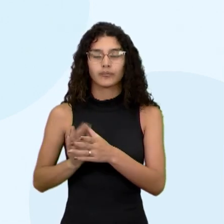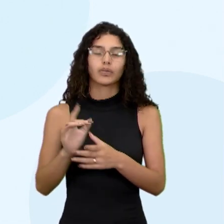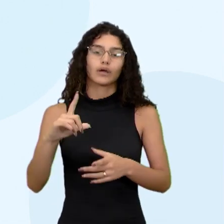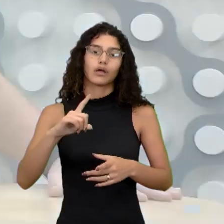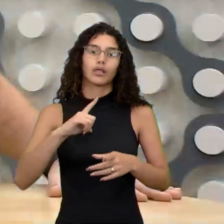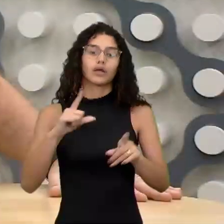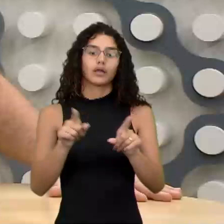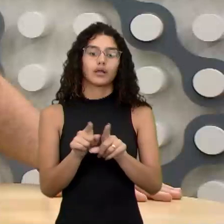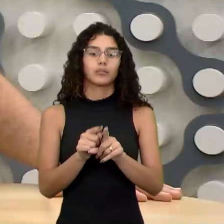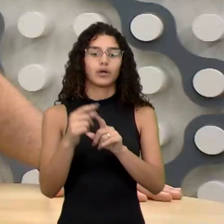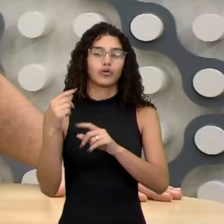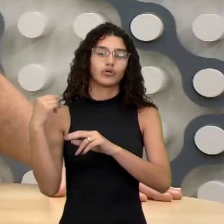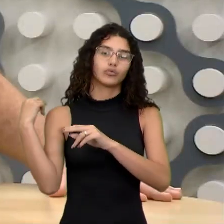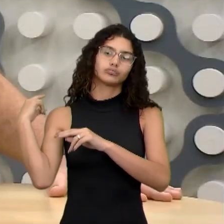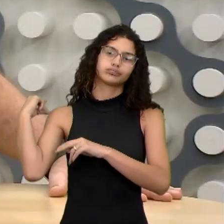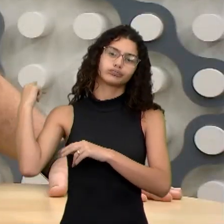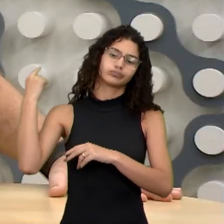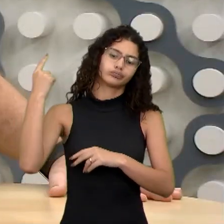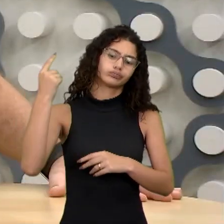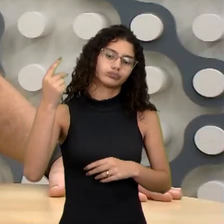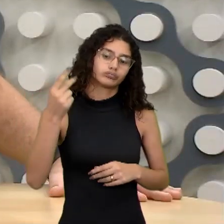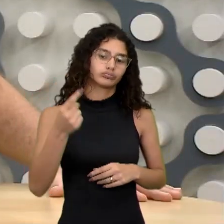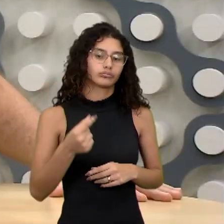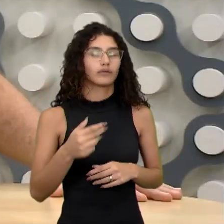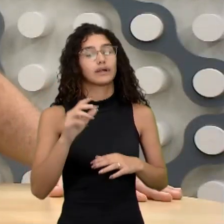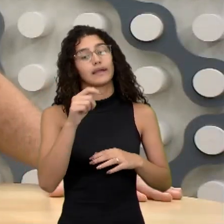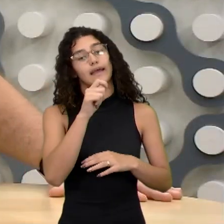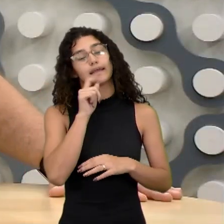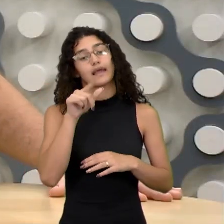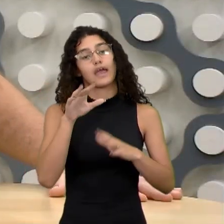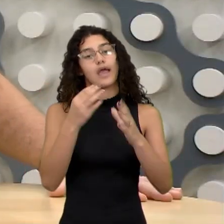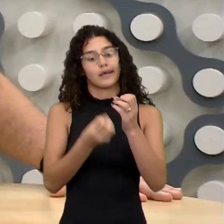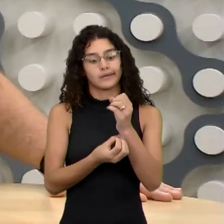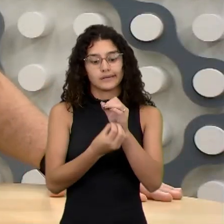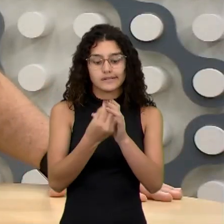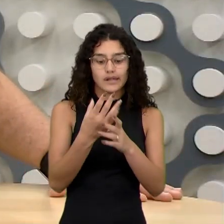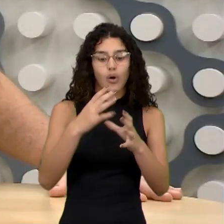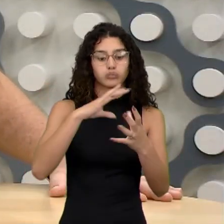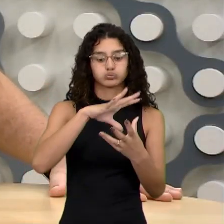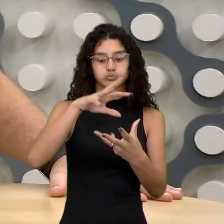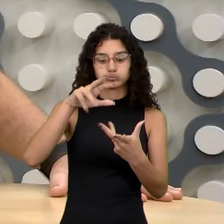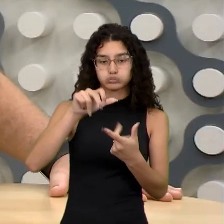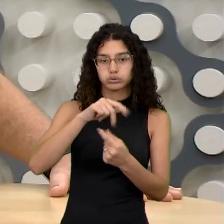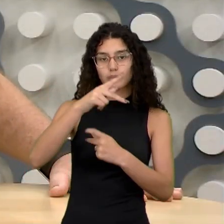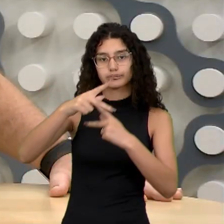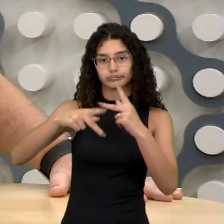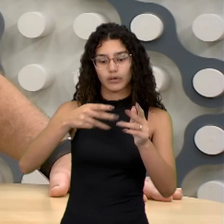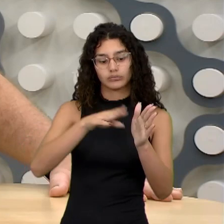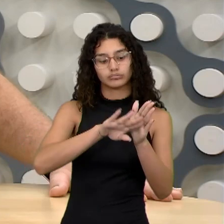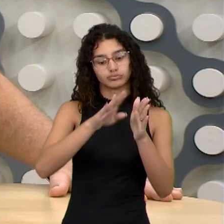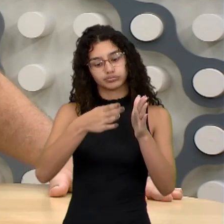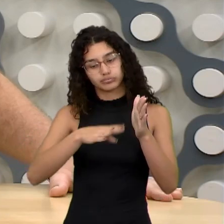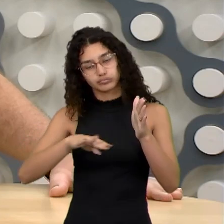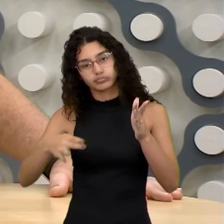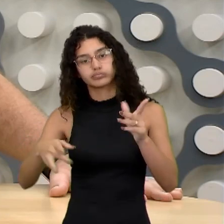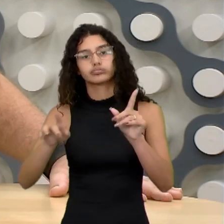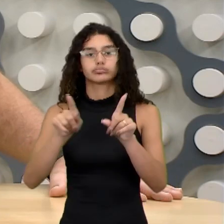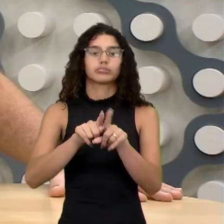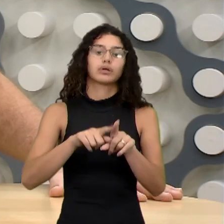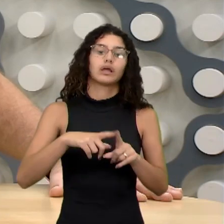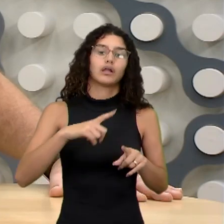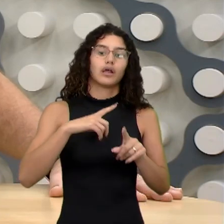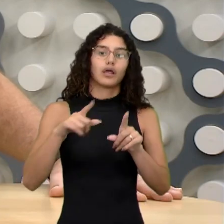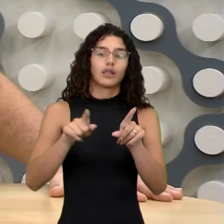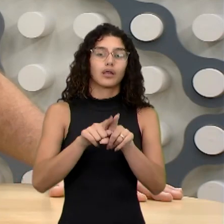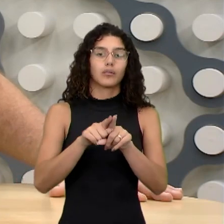torno aí de bilhões de anos atrás, que ainda é a formação da Terra, a formação aí dos oceanos, né, tem aí a formação